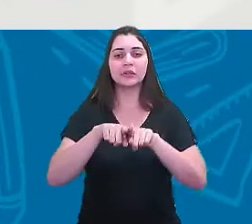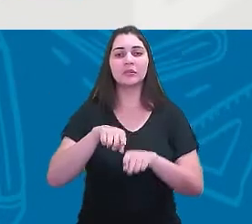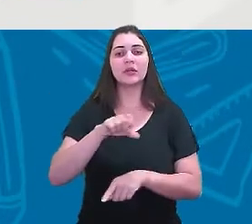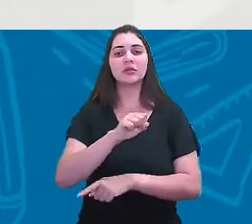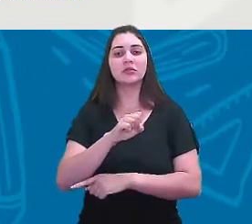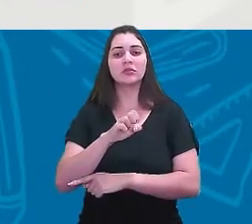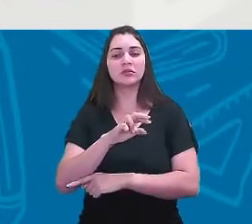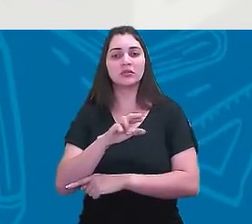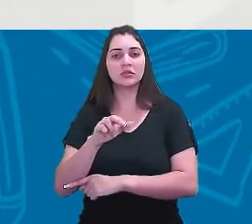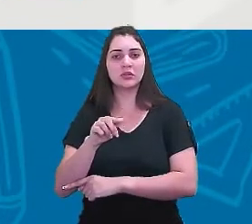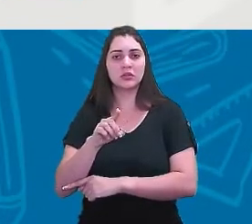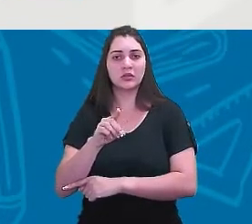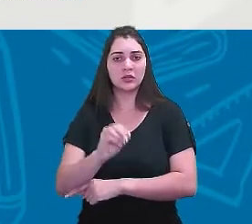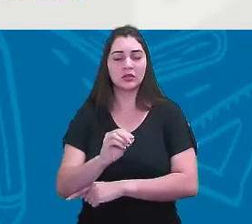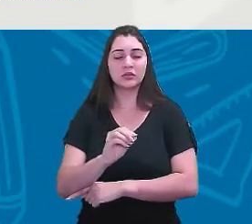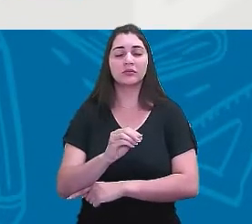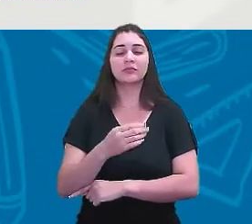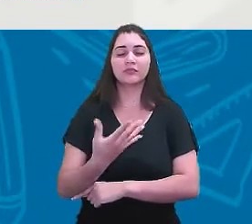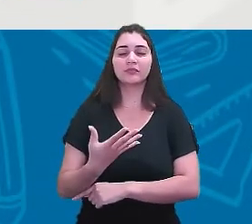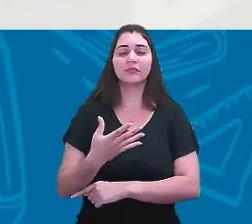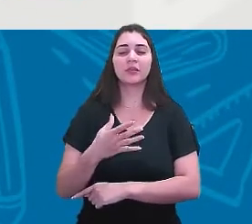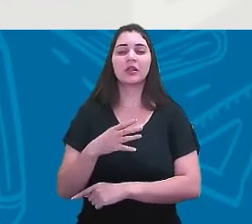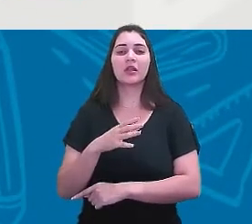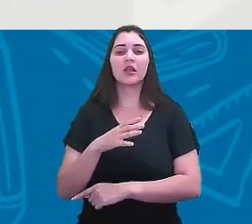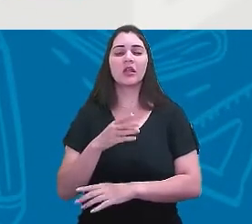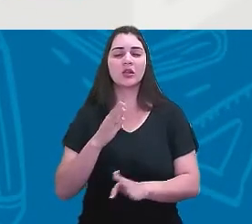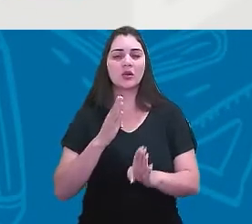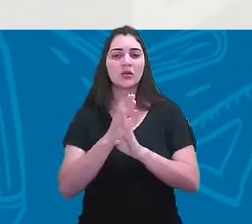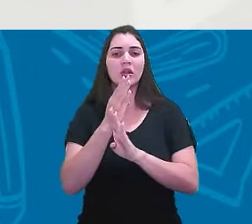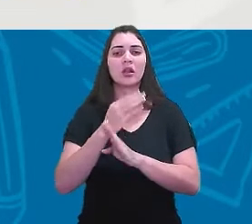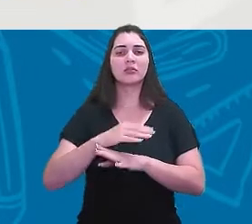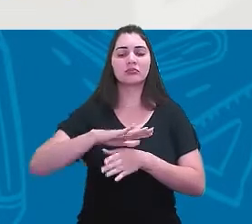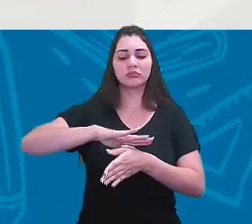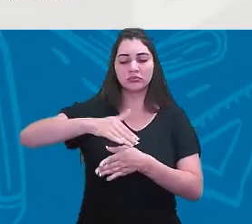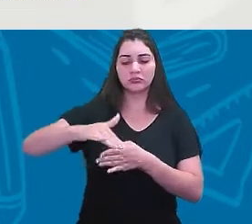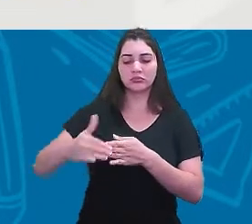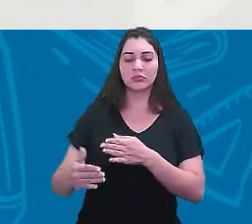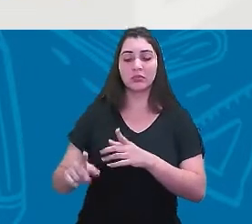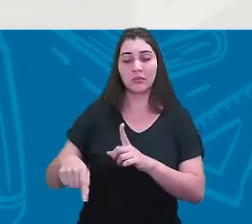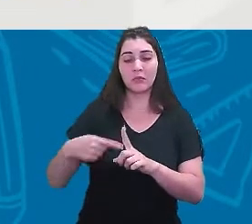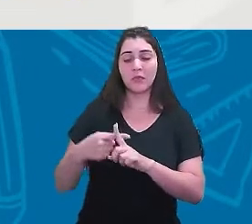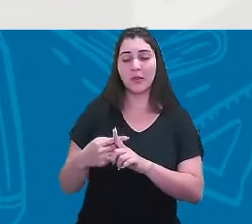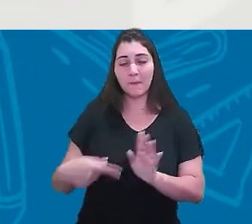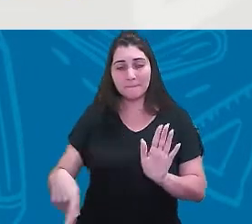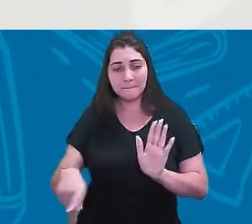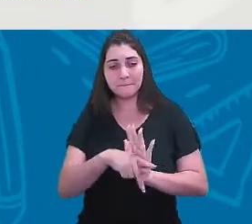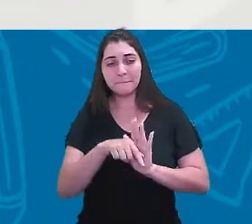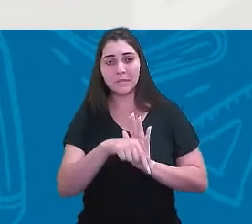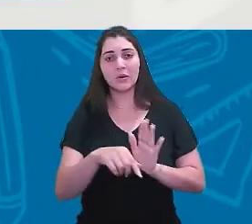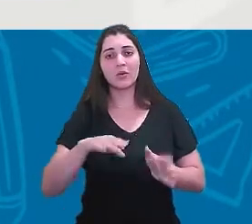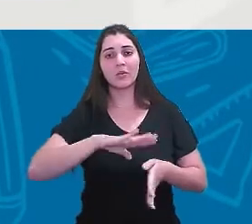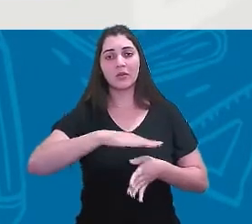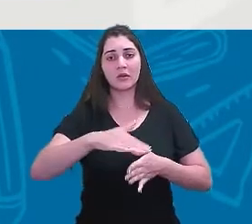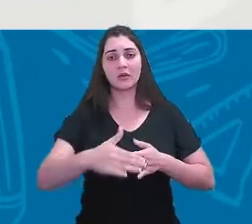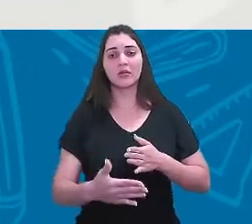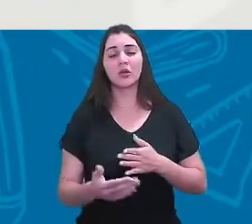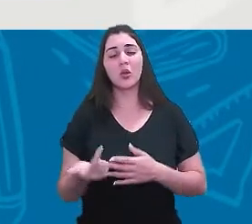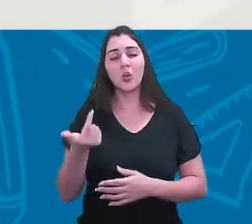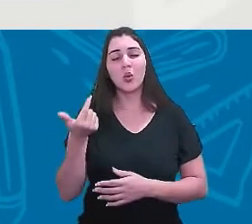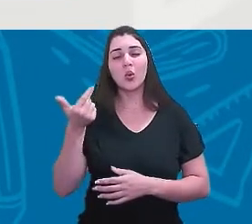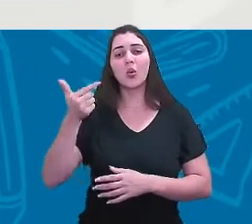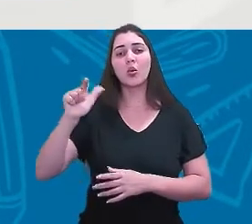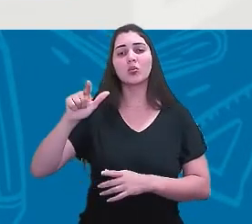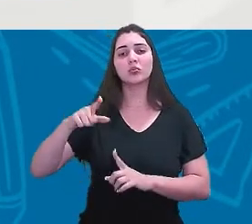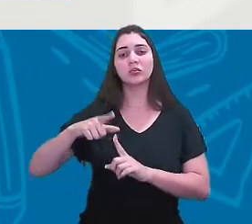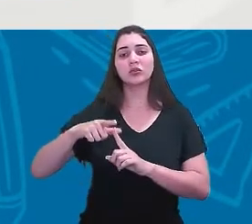Então, ela é encontrada na Mata Atlântica, só que ela não é exclusiva da Mata Atlântica, tá certo? E uma outra espécie,